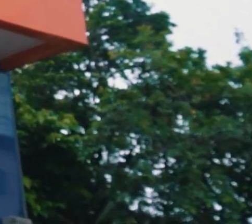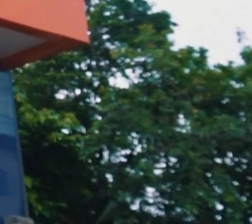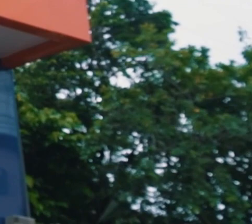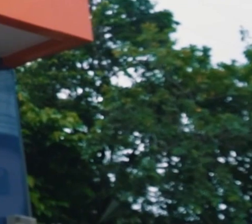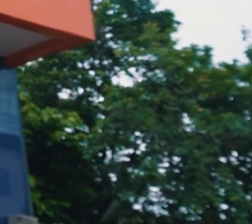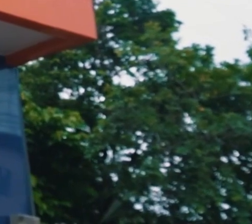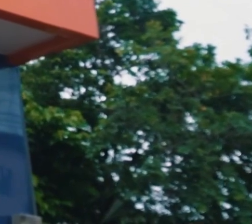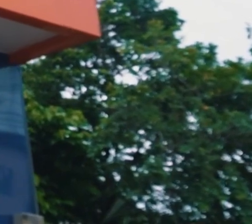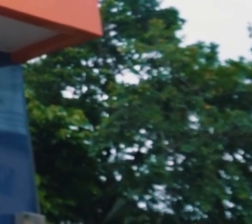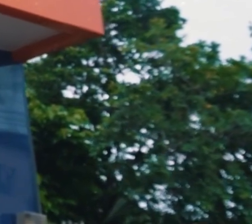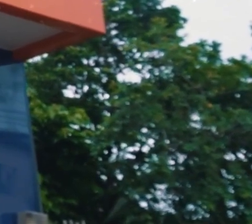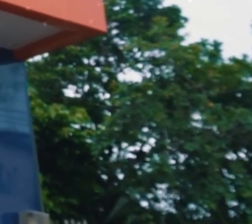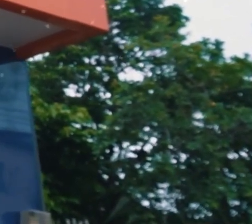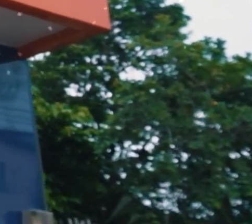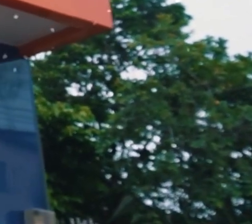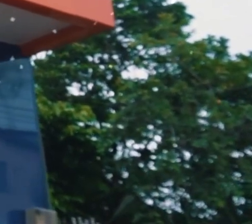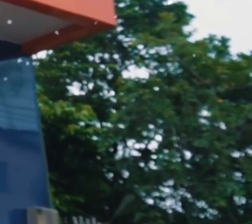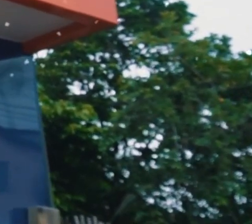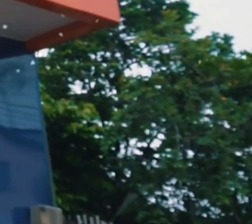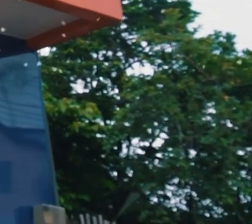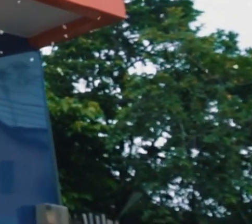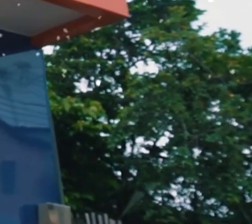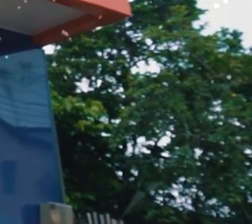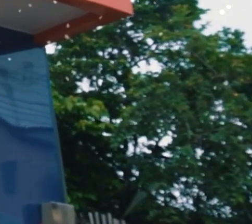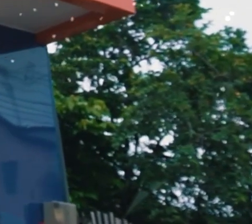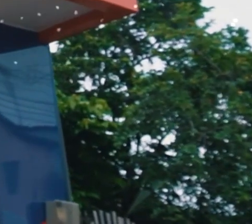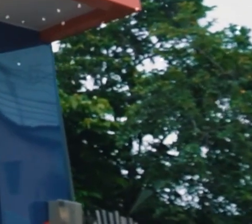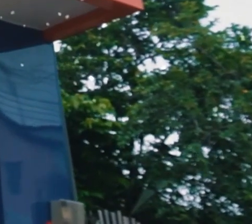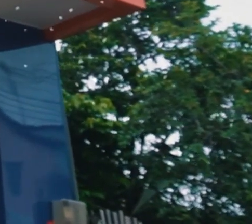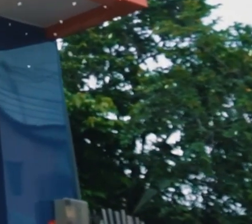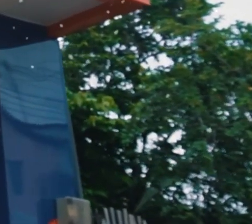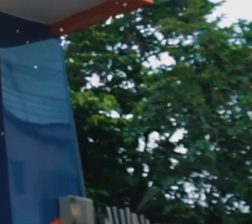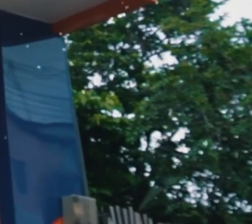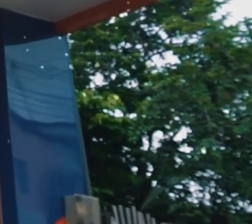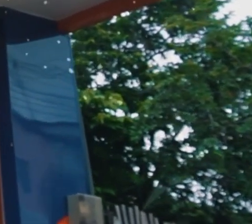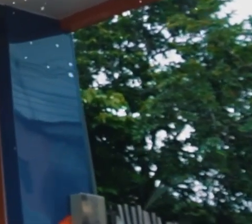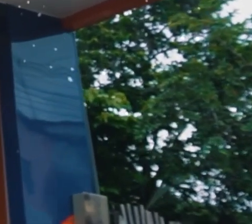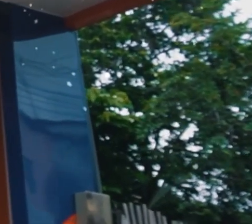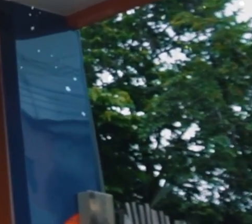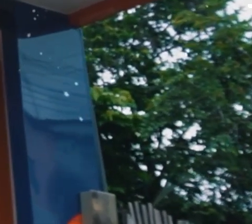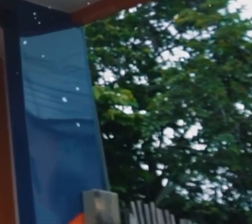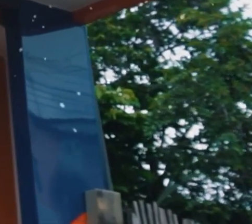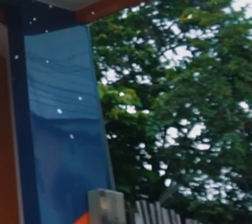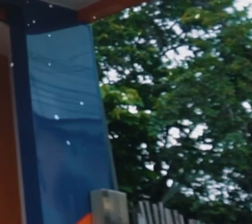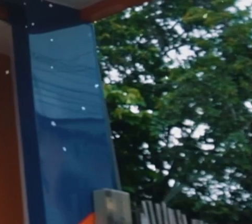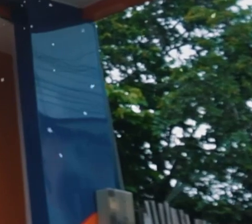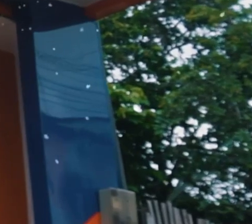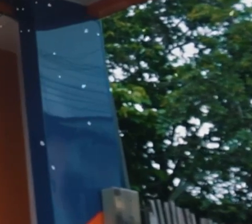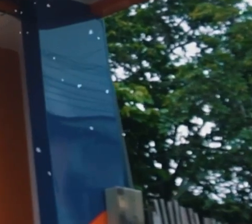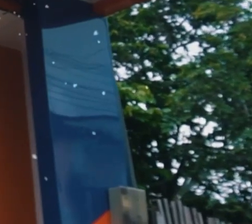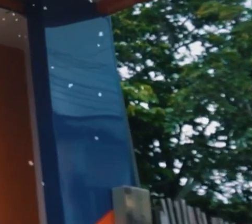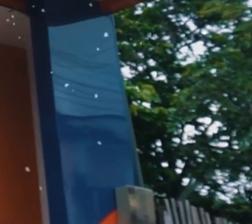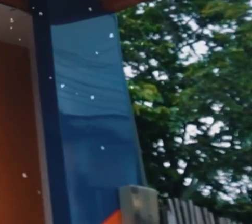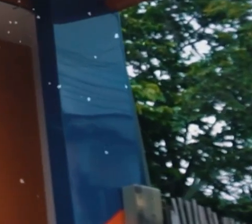Sol, provedor de internet. Nossa cidade, nossa rede, nossa